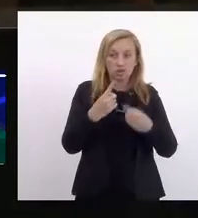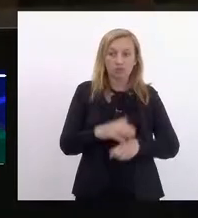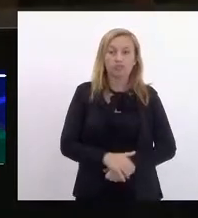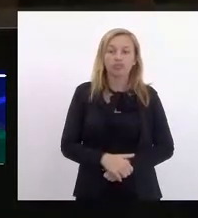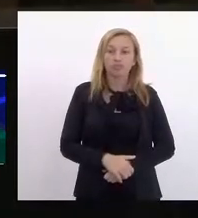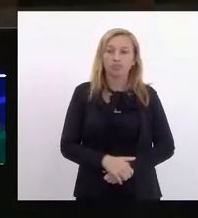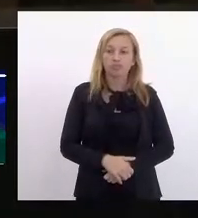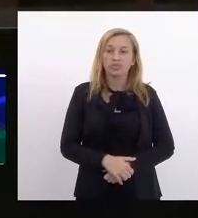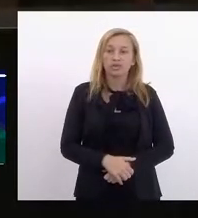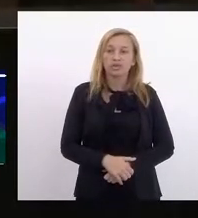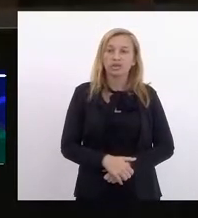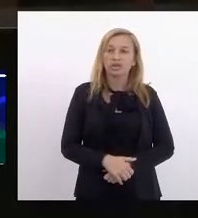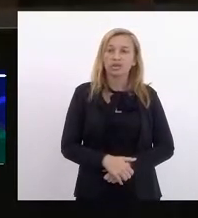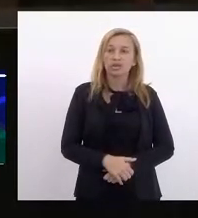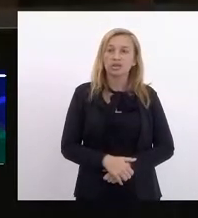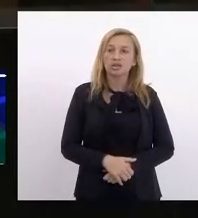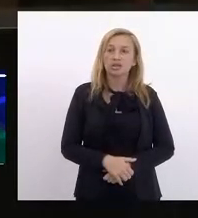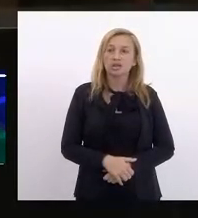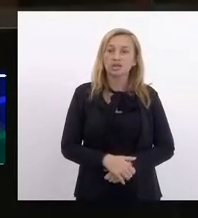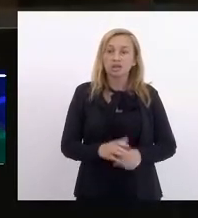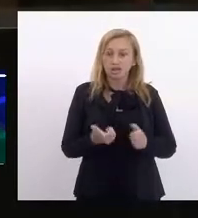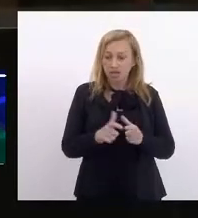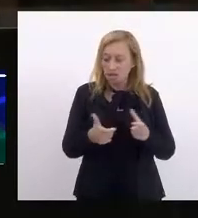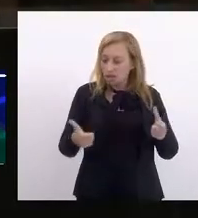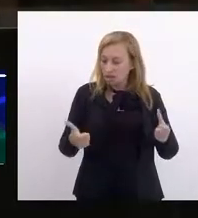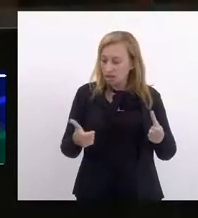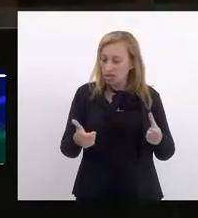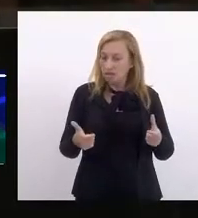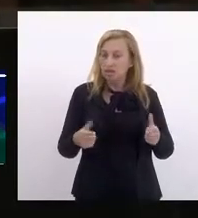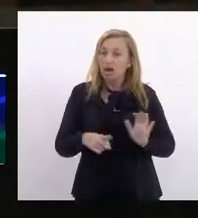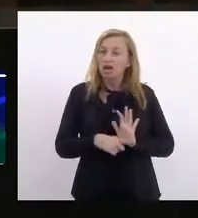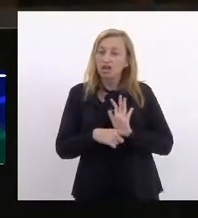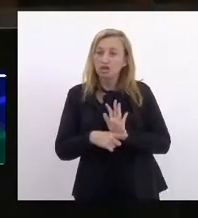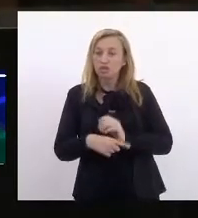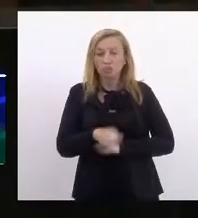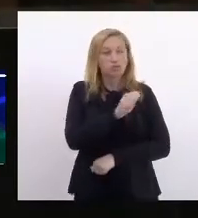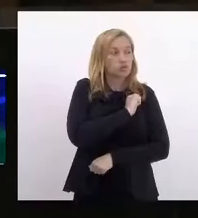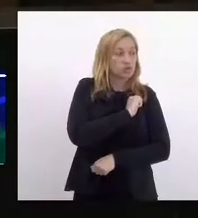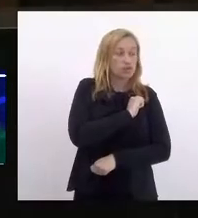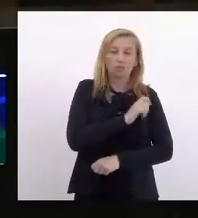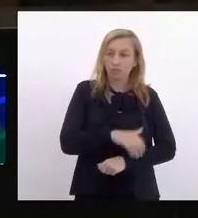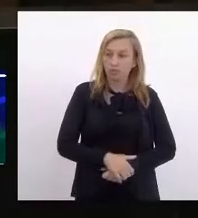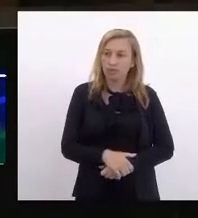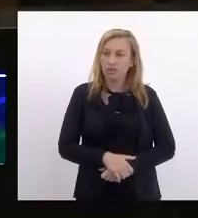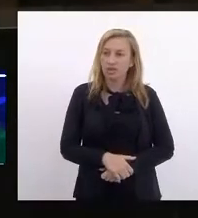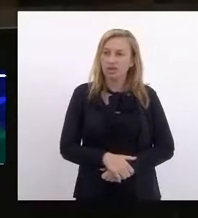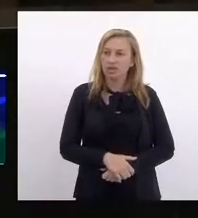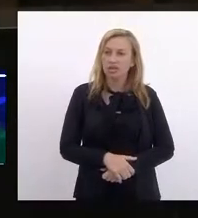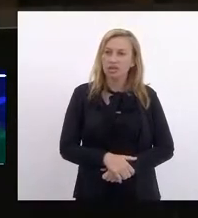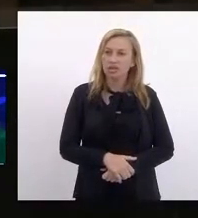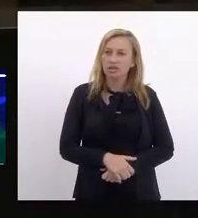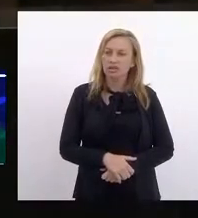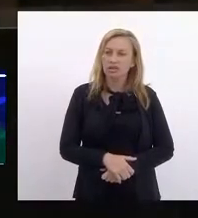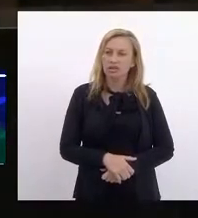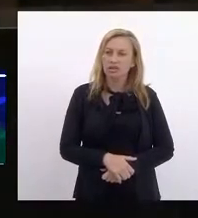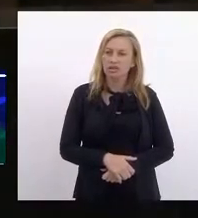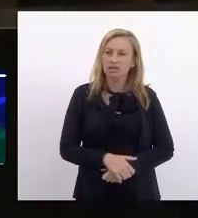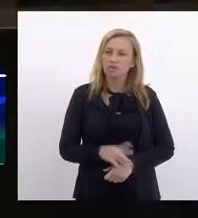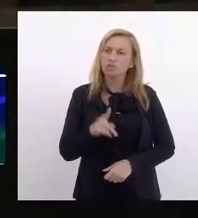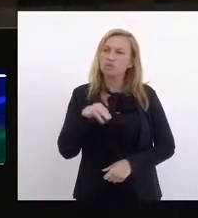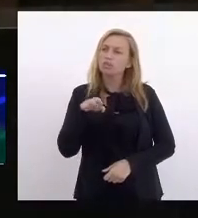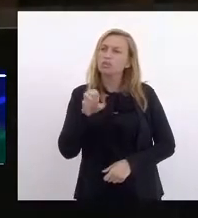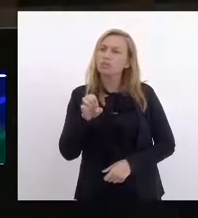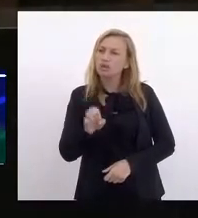tentativa de ampliar os benefícios fiscais para a ThyssenKrupp,